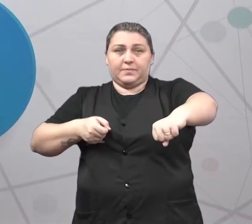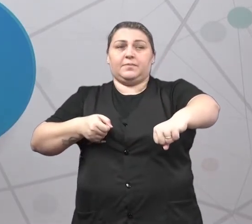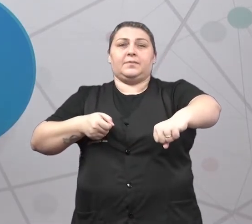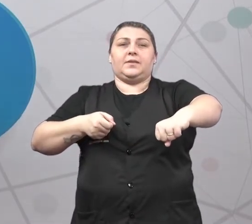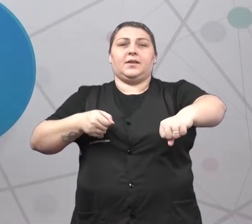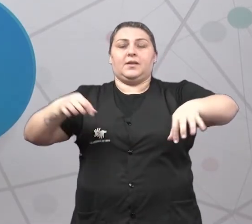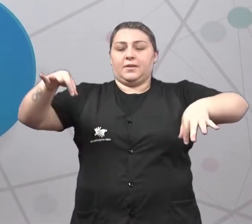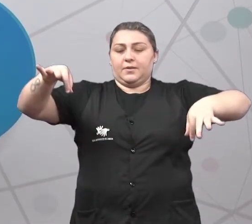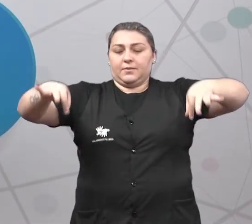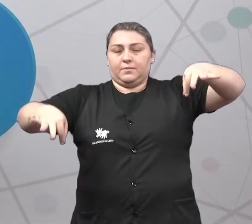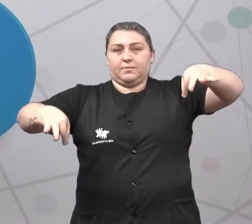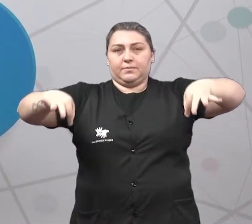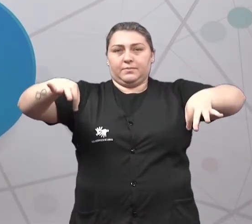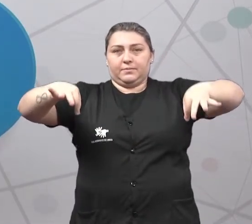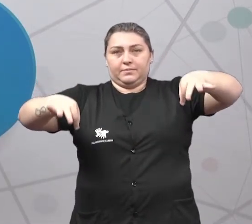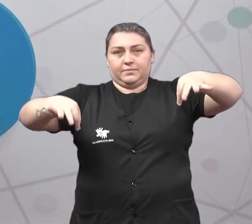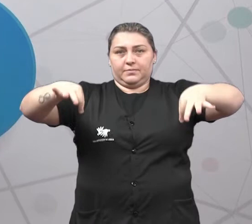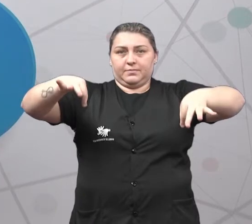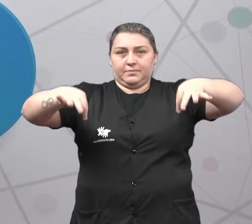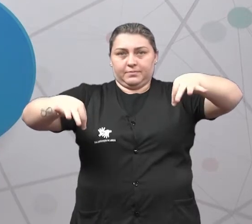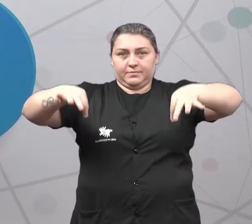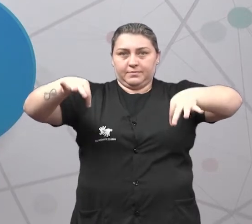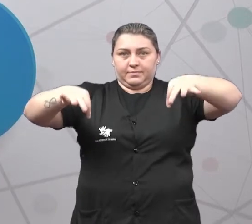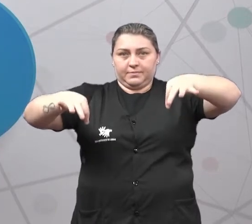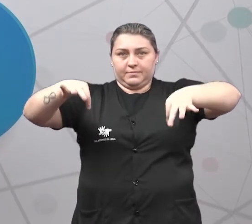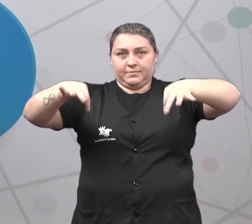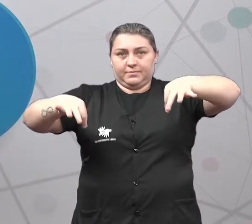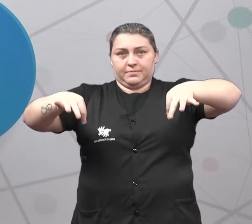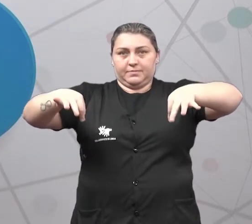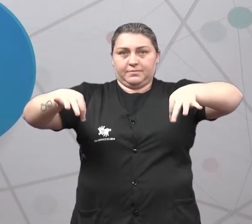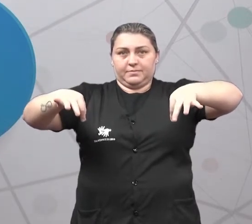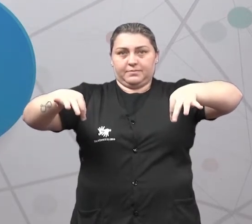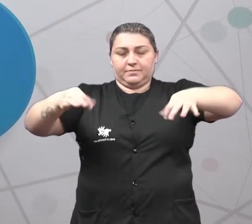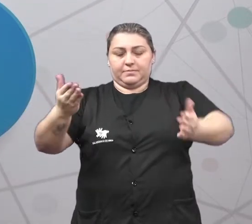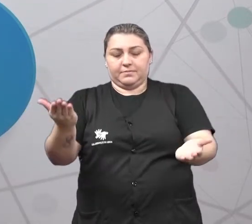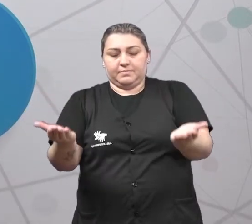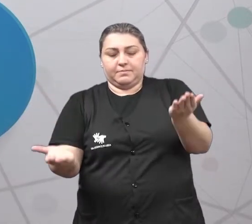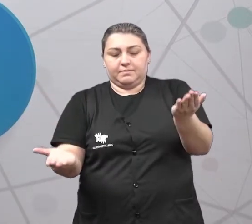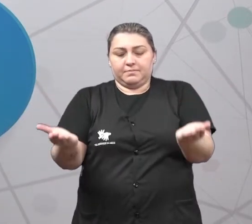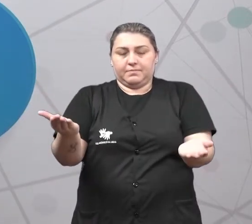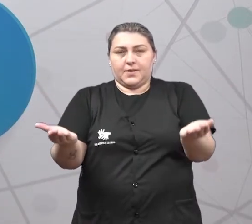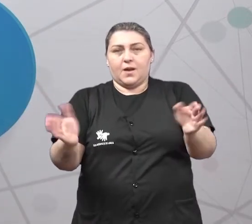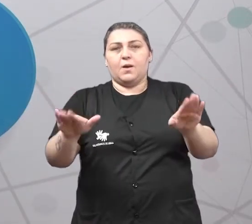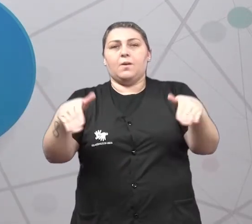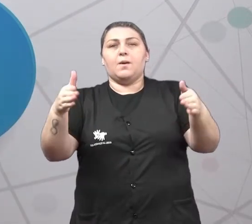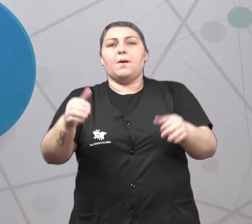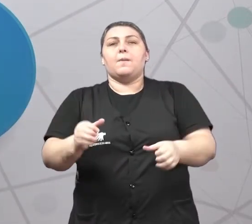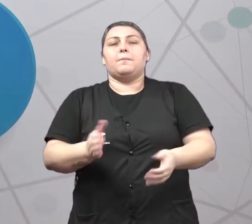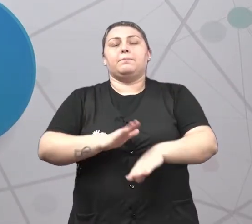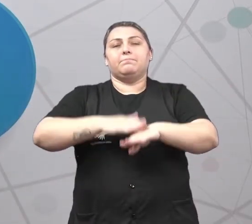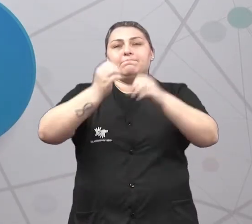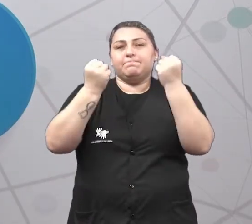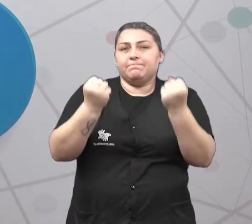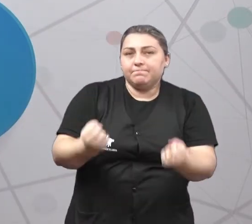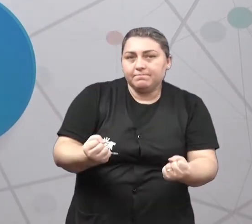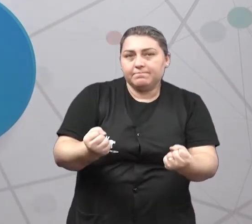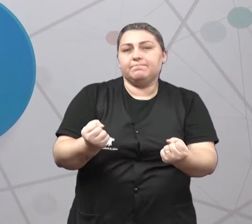meio. Então, eles colocavam os objetos que eles queriam pesar de um lado e de outro para ver o que pesava mais. Então, eles